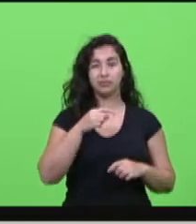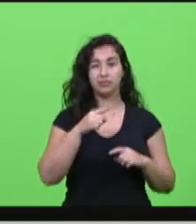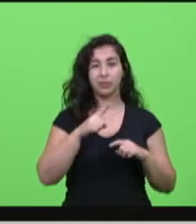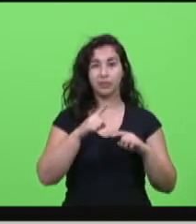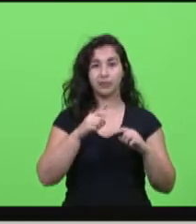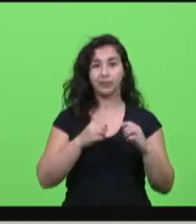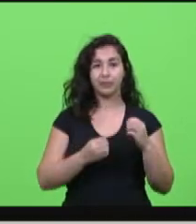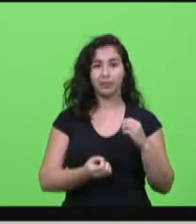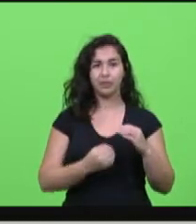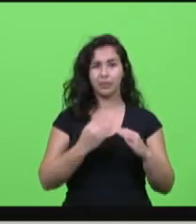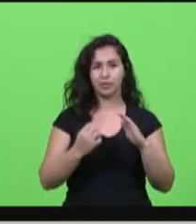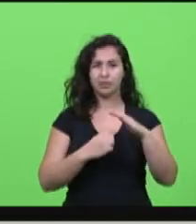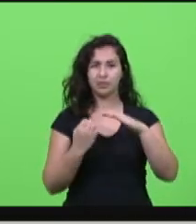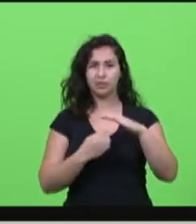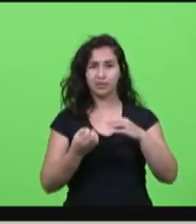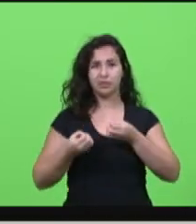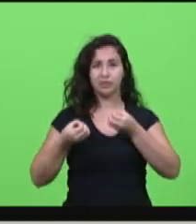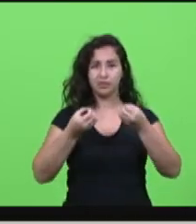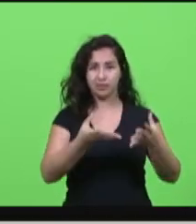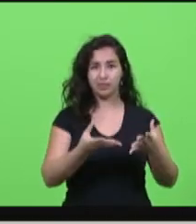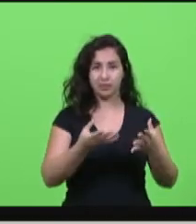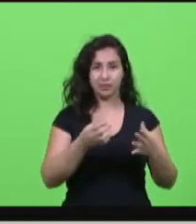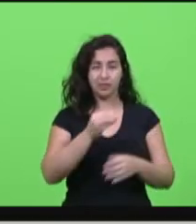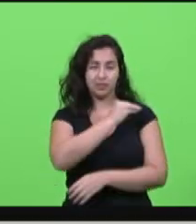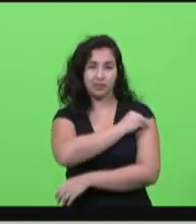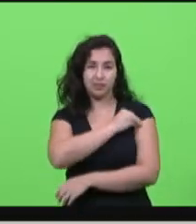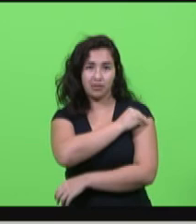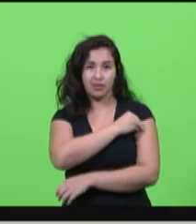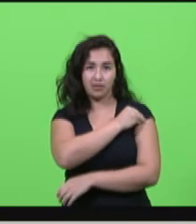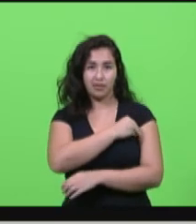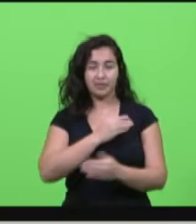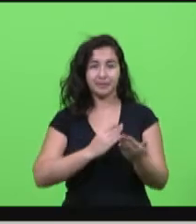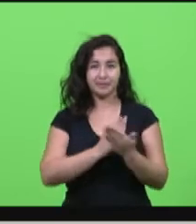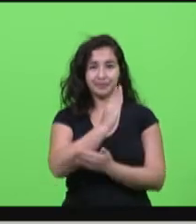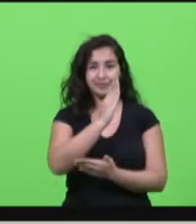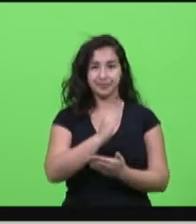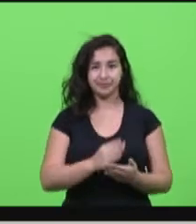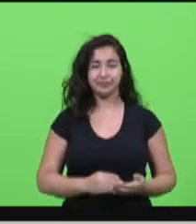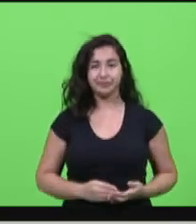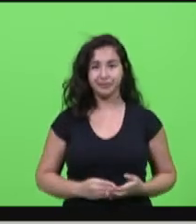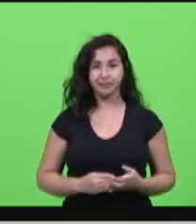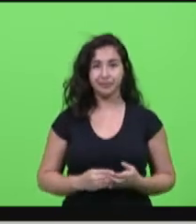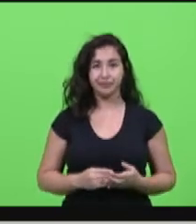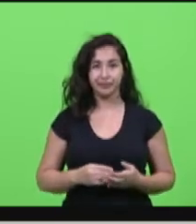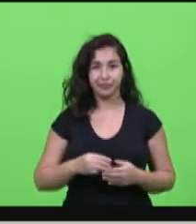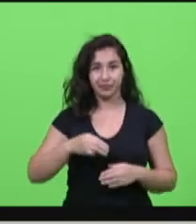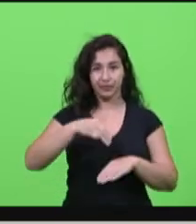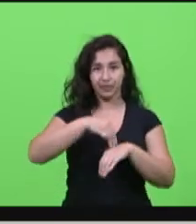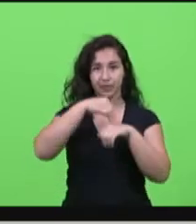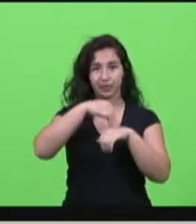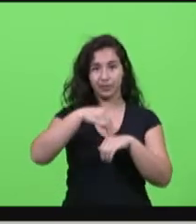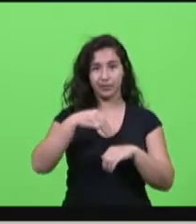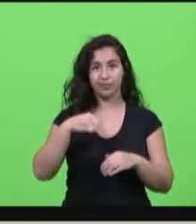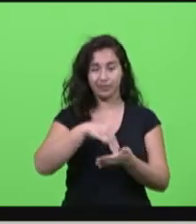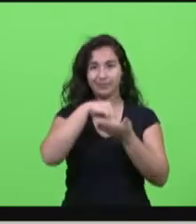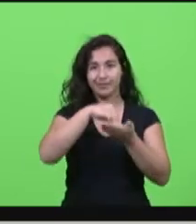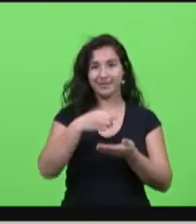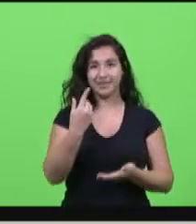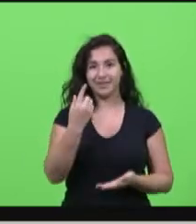e doação de álcool gel. Discussão, votação, aprovada a moção. Moção número 111, deputado Valdir